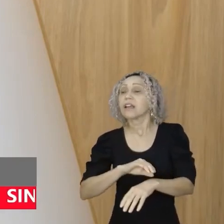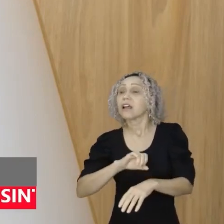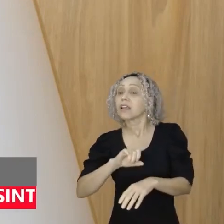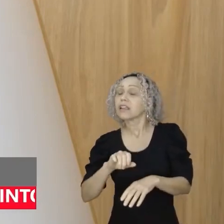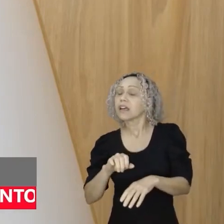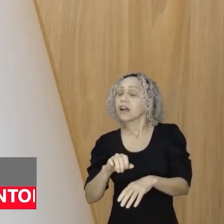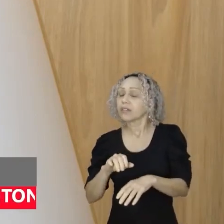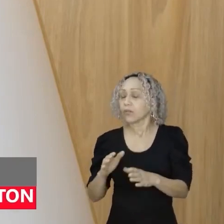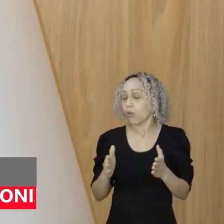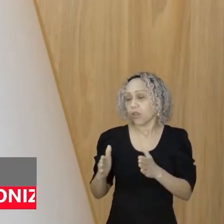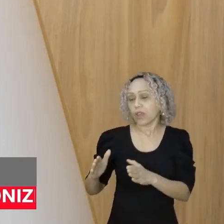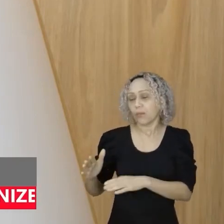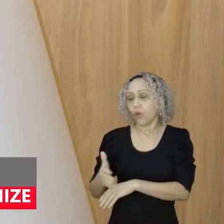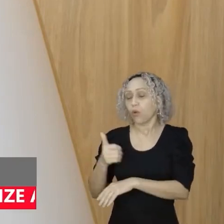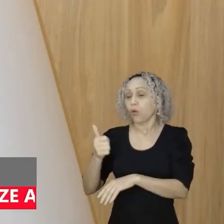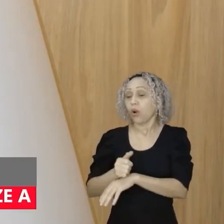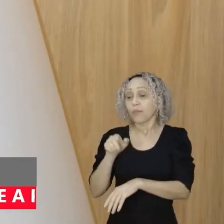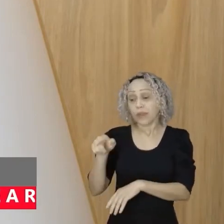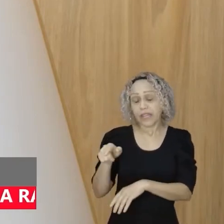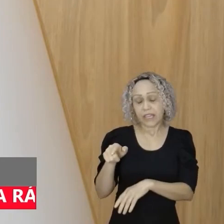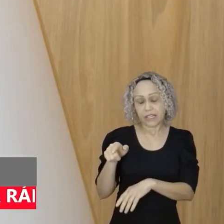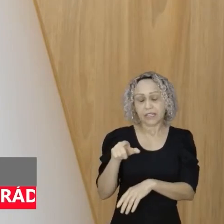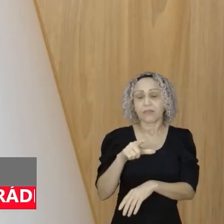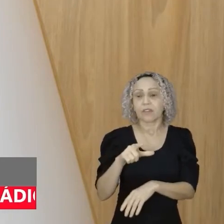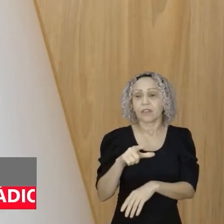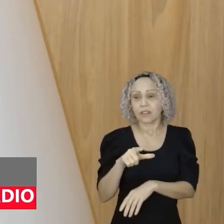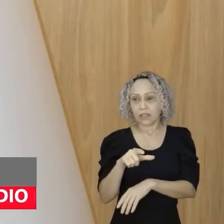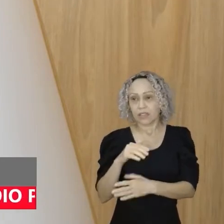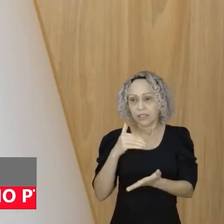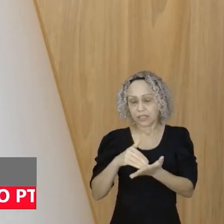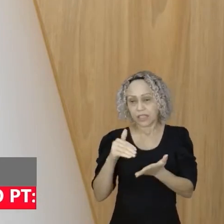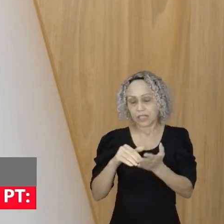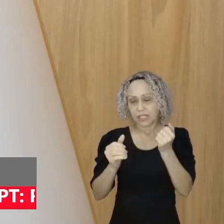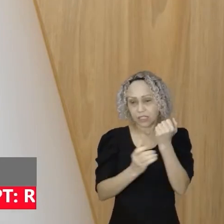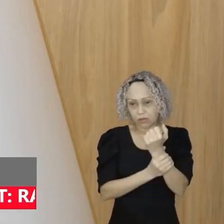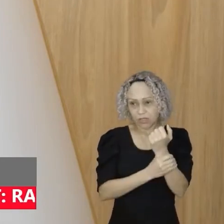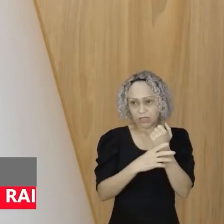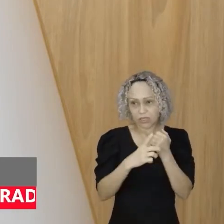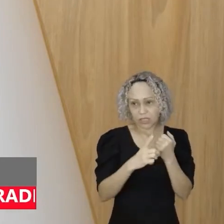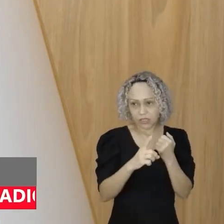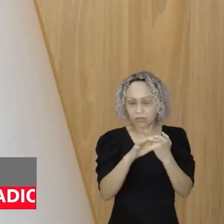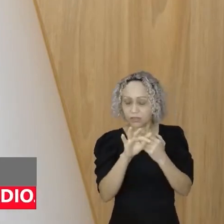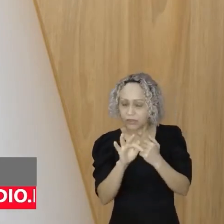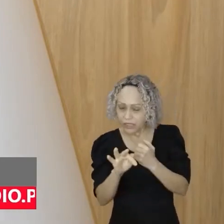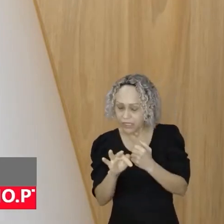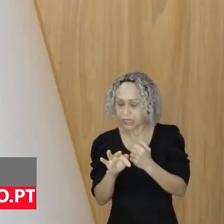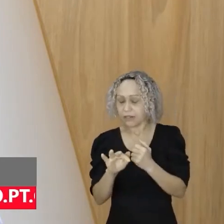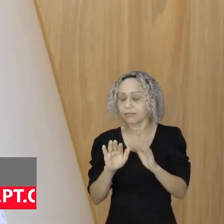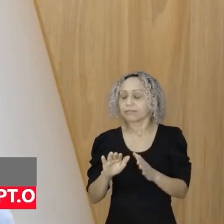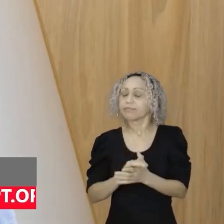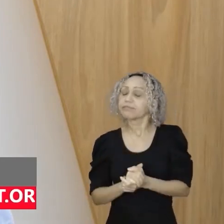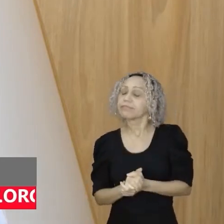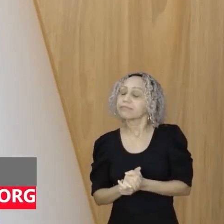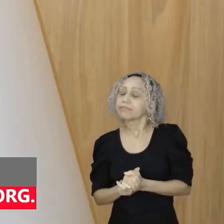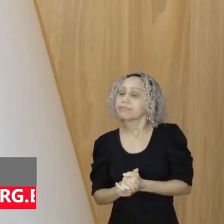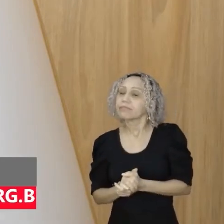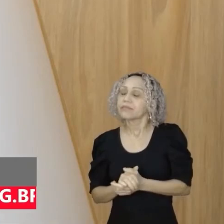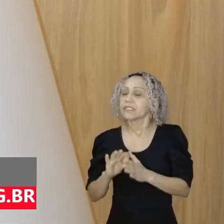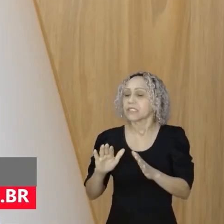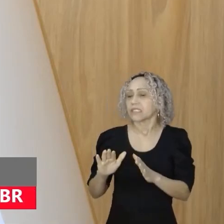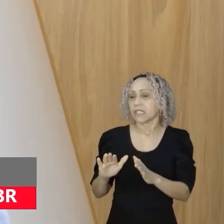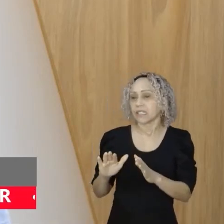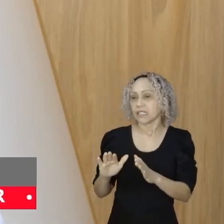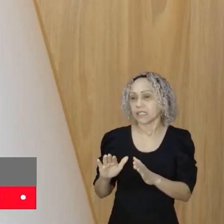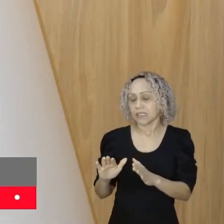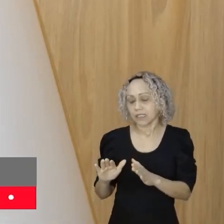houve a intervenção, eles foram expulsos da Praça dos Três Poderes, e depois o presidente Lula chama os governadores, deputados,